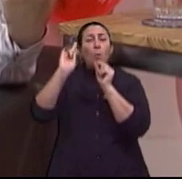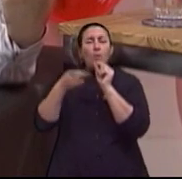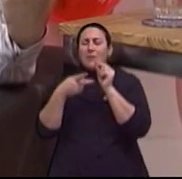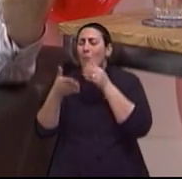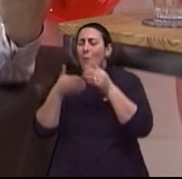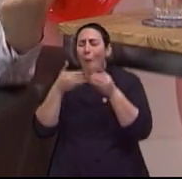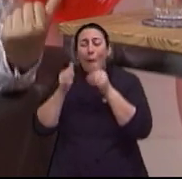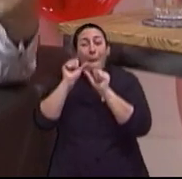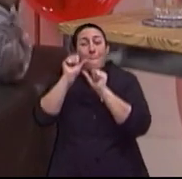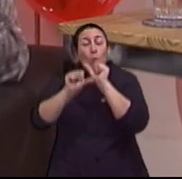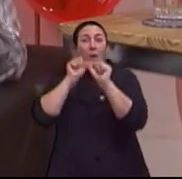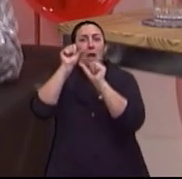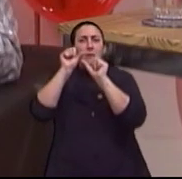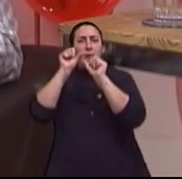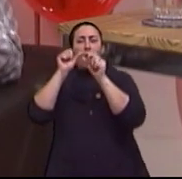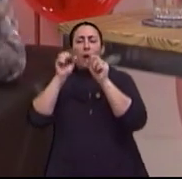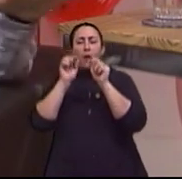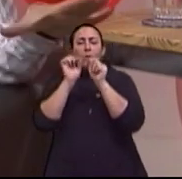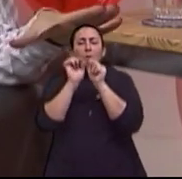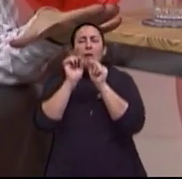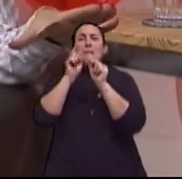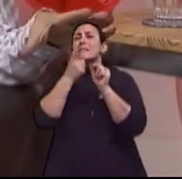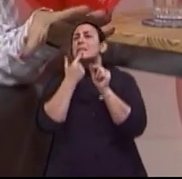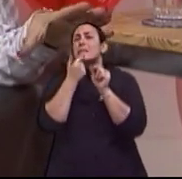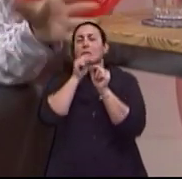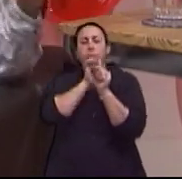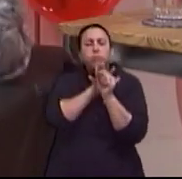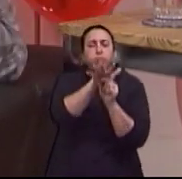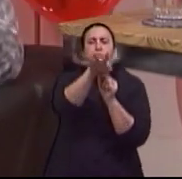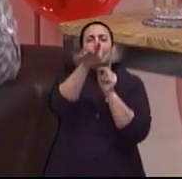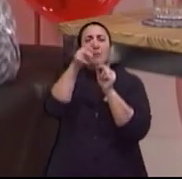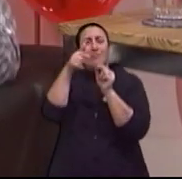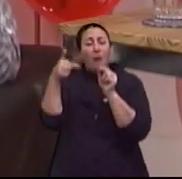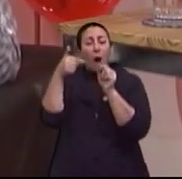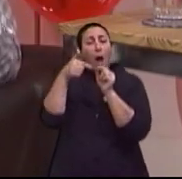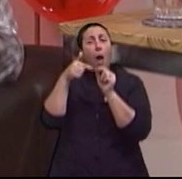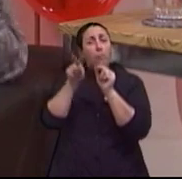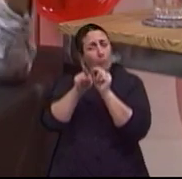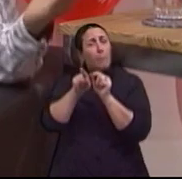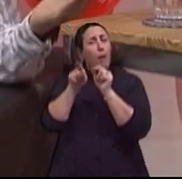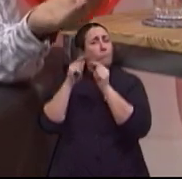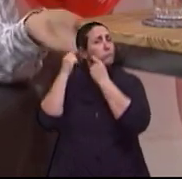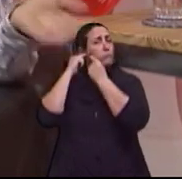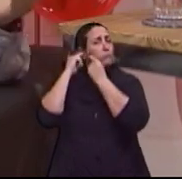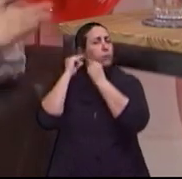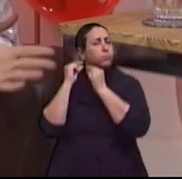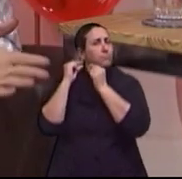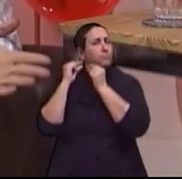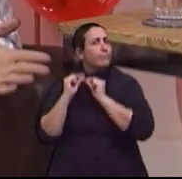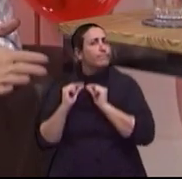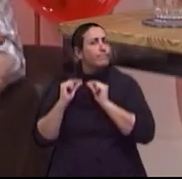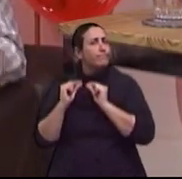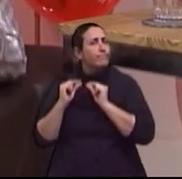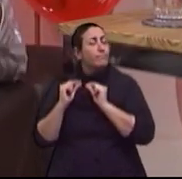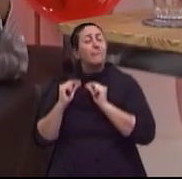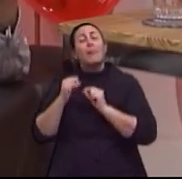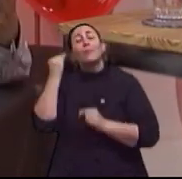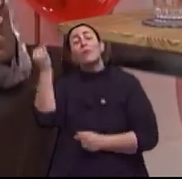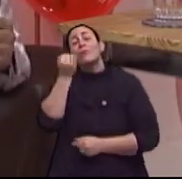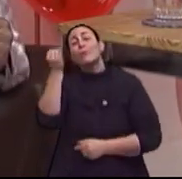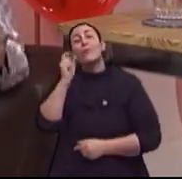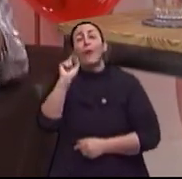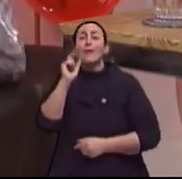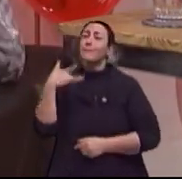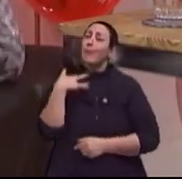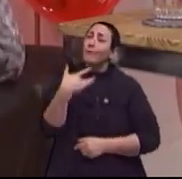também uhum né então é a questão é a seguinte pra gente prevenir isso a melhor coisa é ter a vida saudável praticar